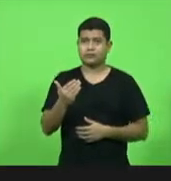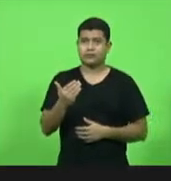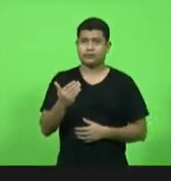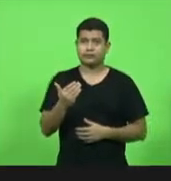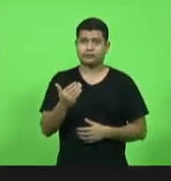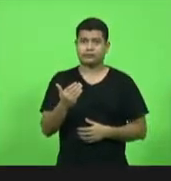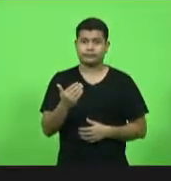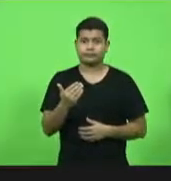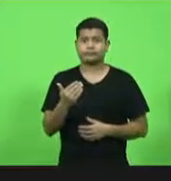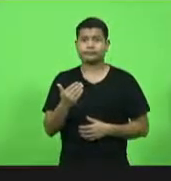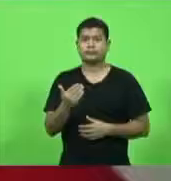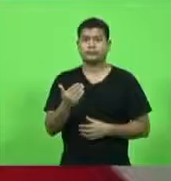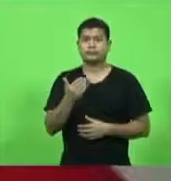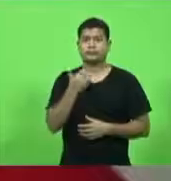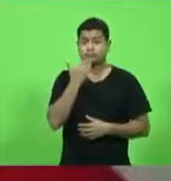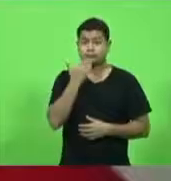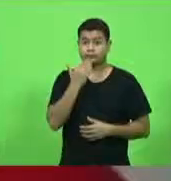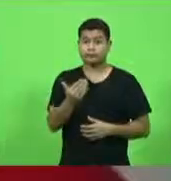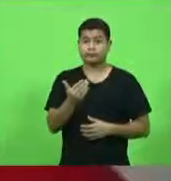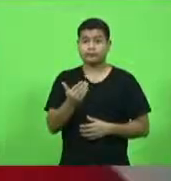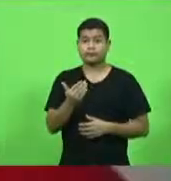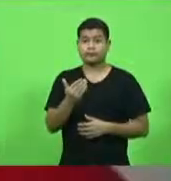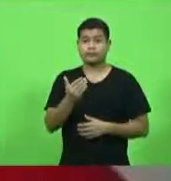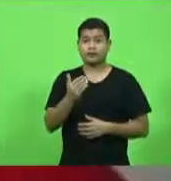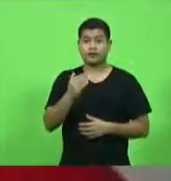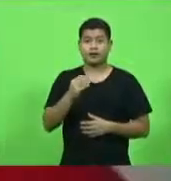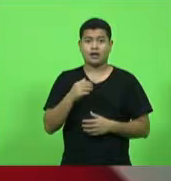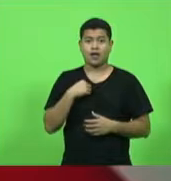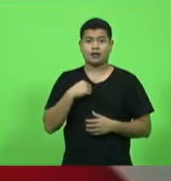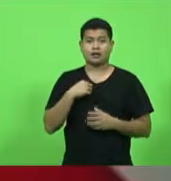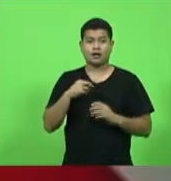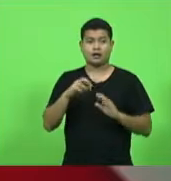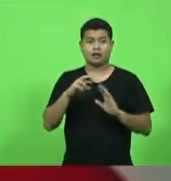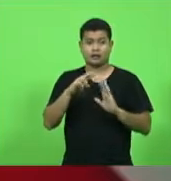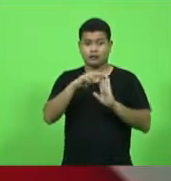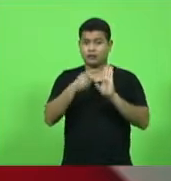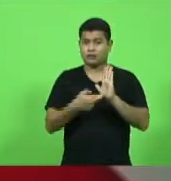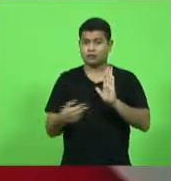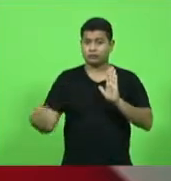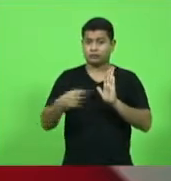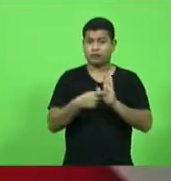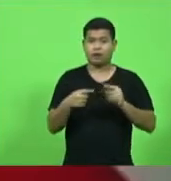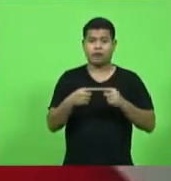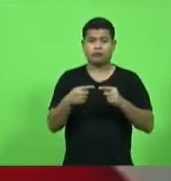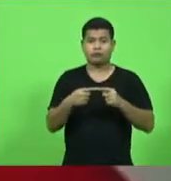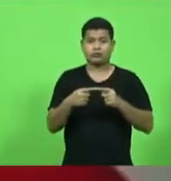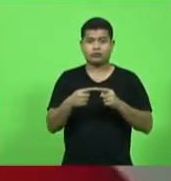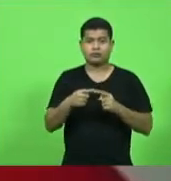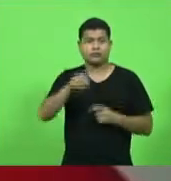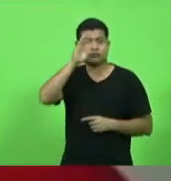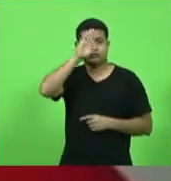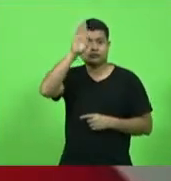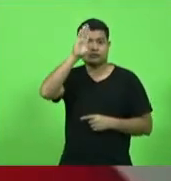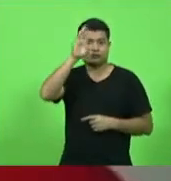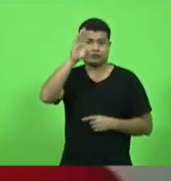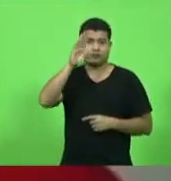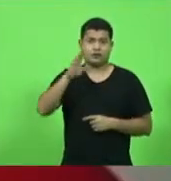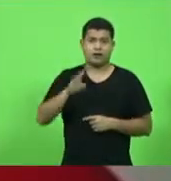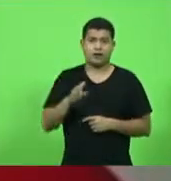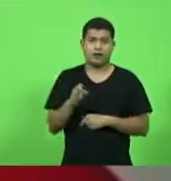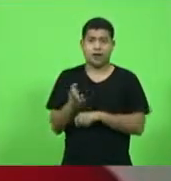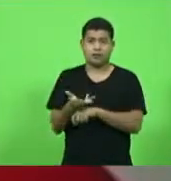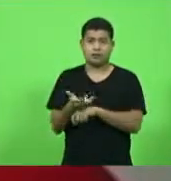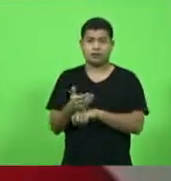um requerimento solicitando regime de prioridade para o projeto de lei que